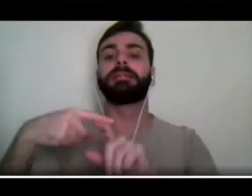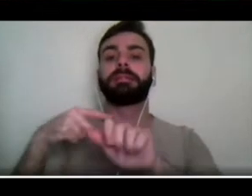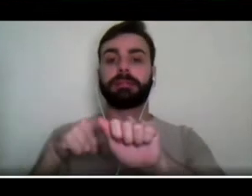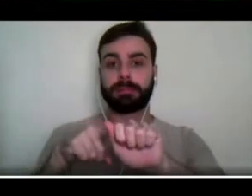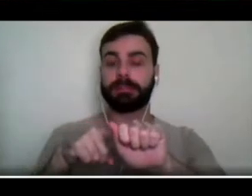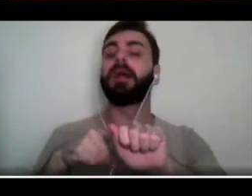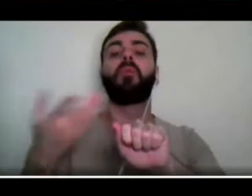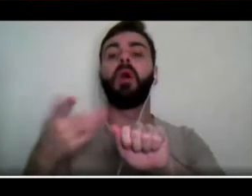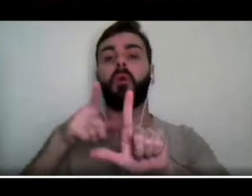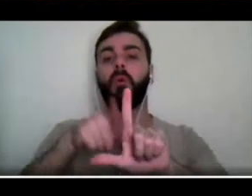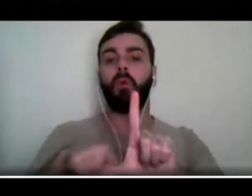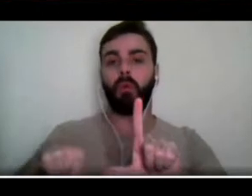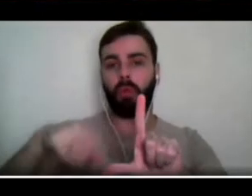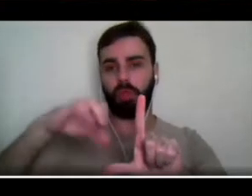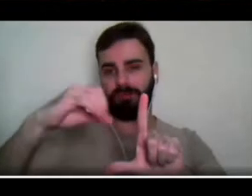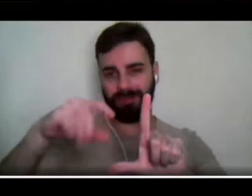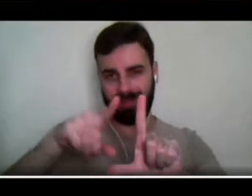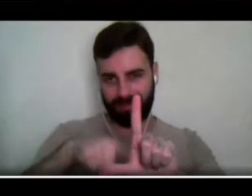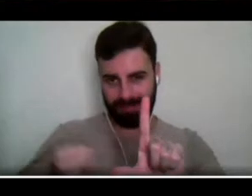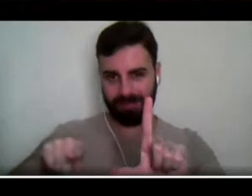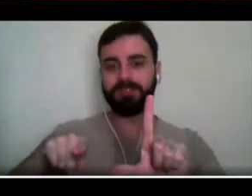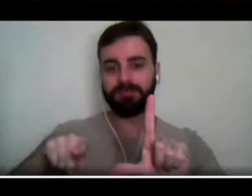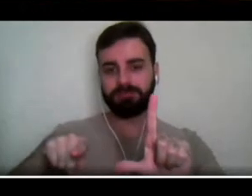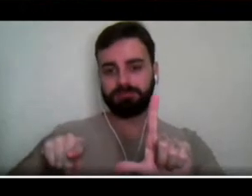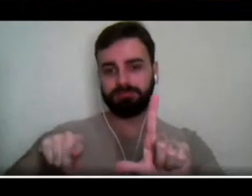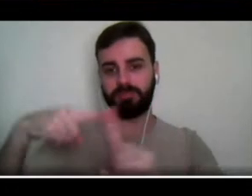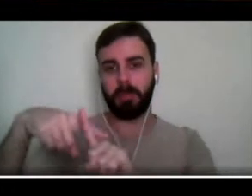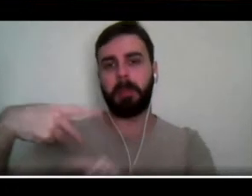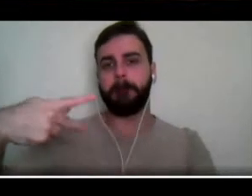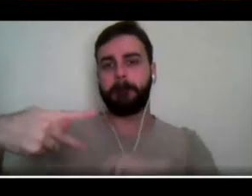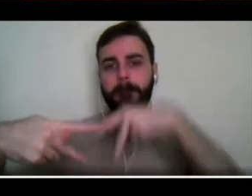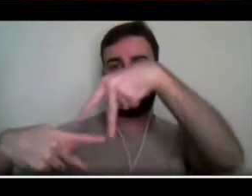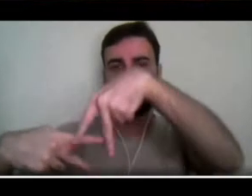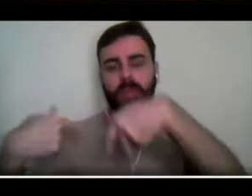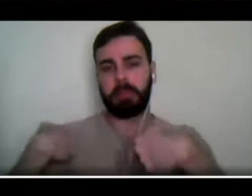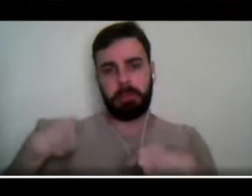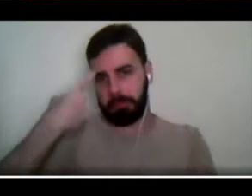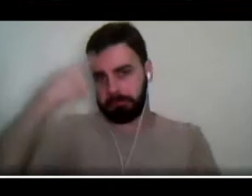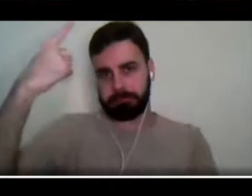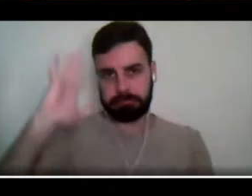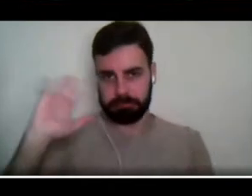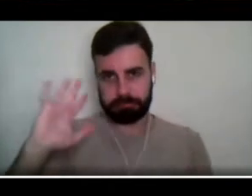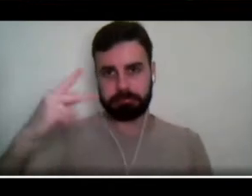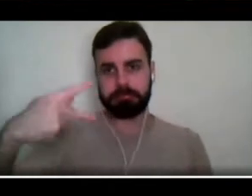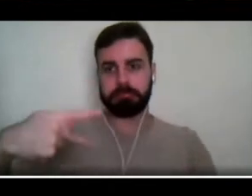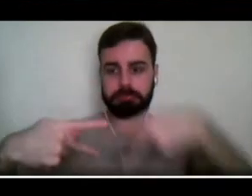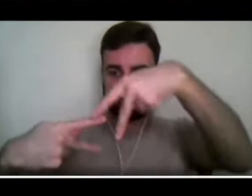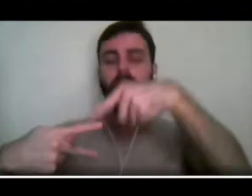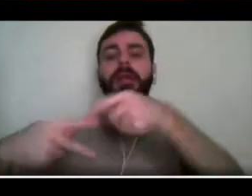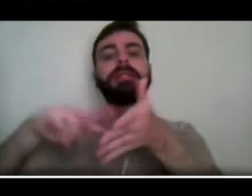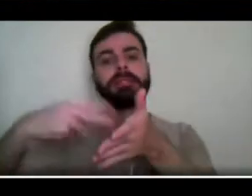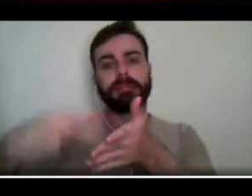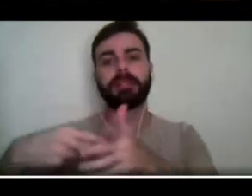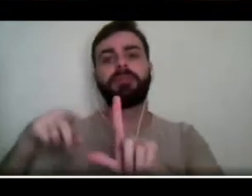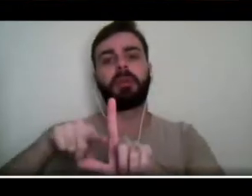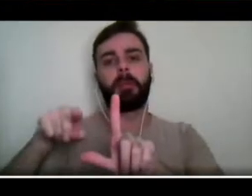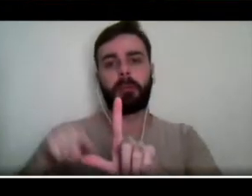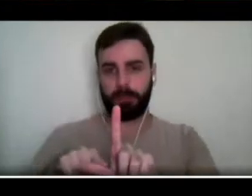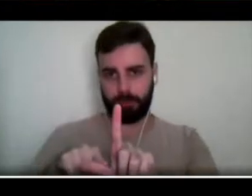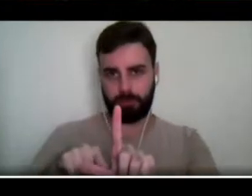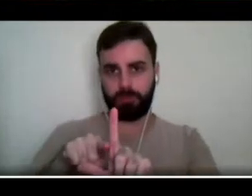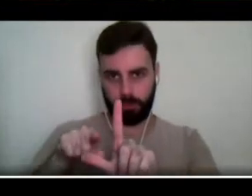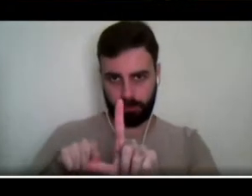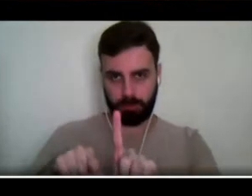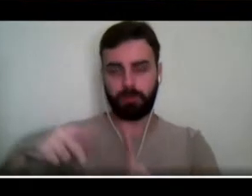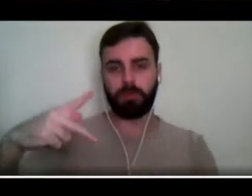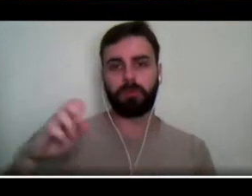chamar de P-chapéu, que é o vetor que é sempre perpendicular à velocidade. Interessante, às vezes isso